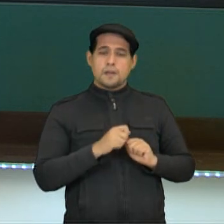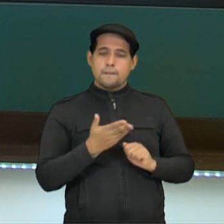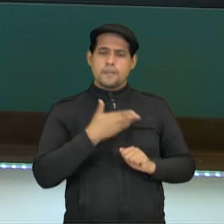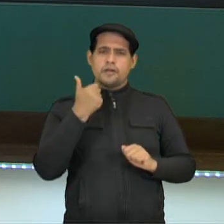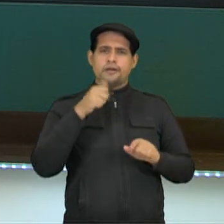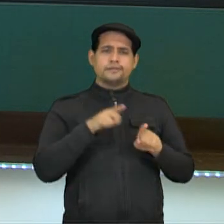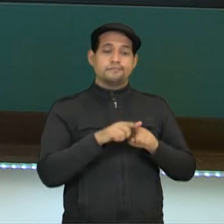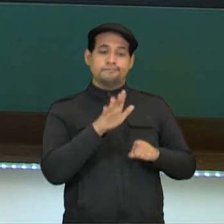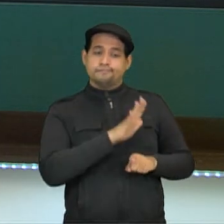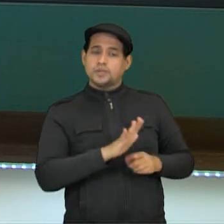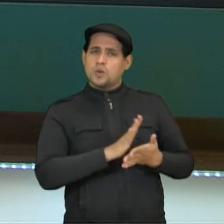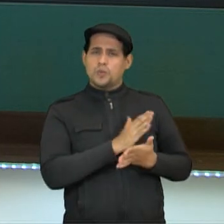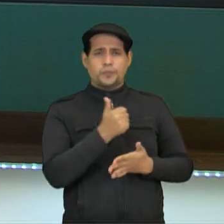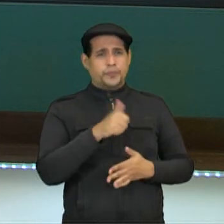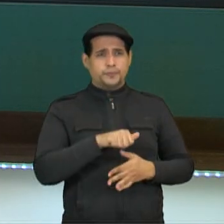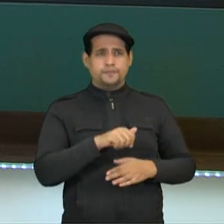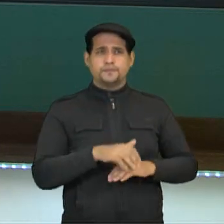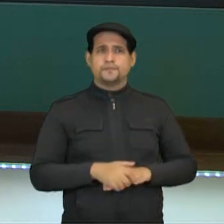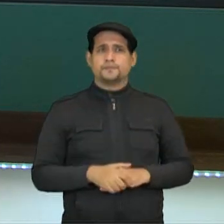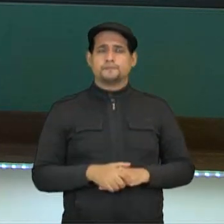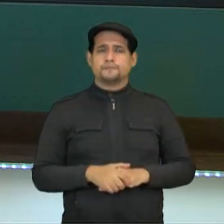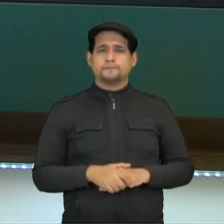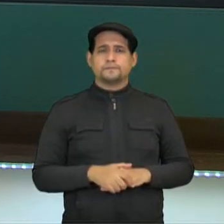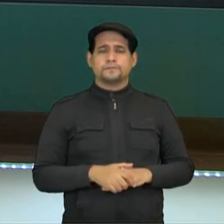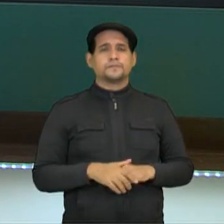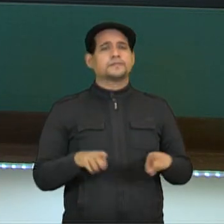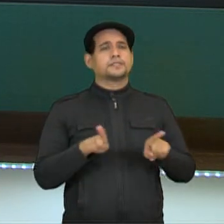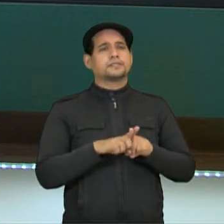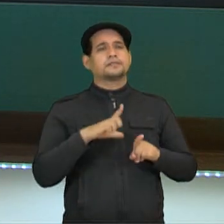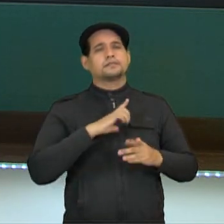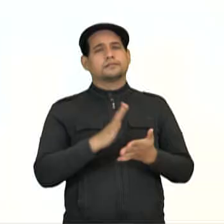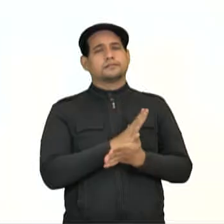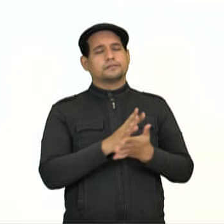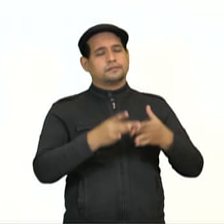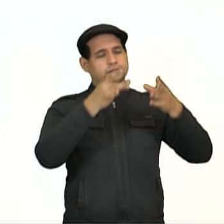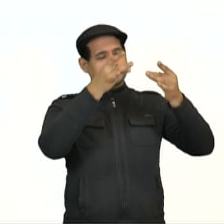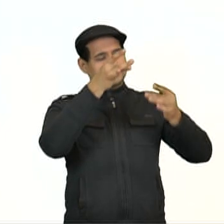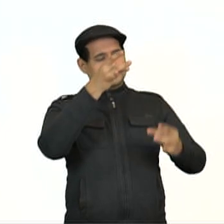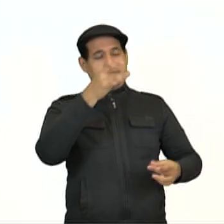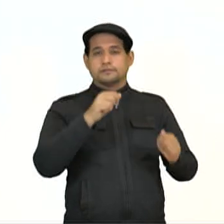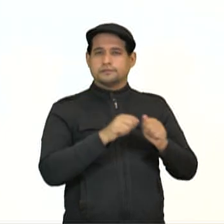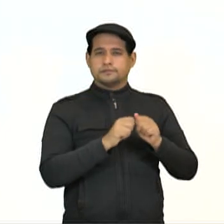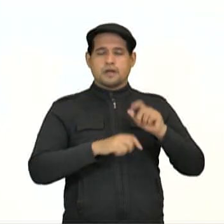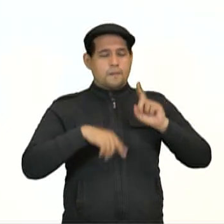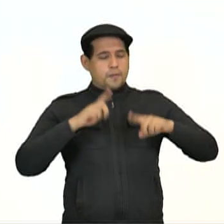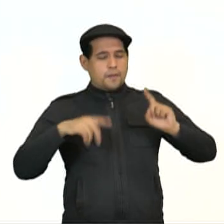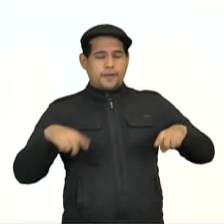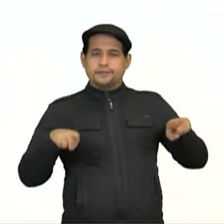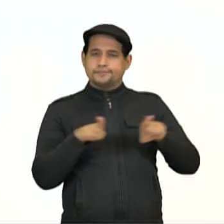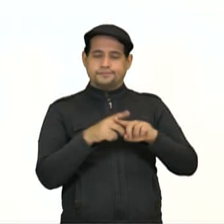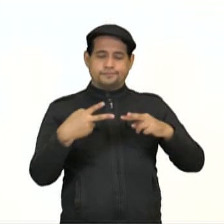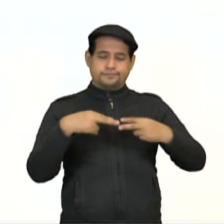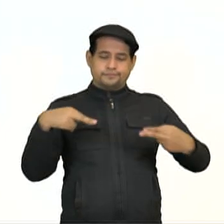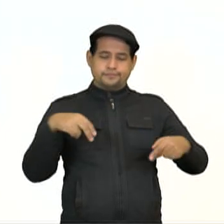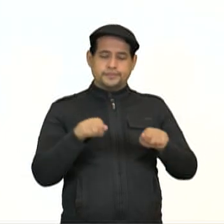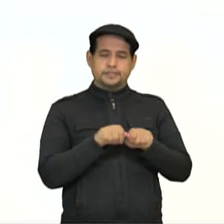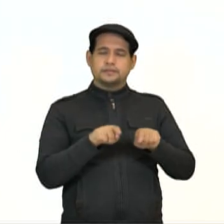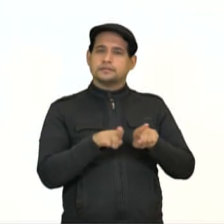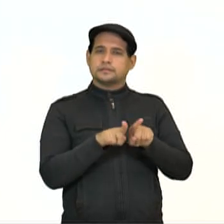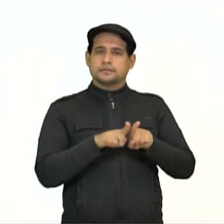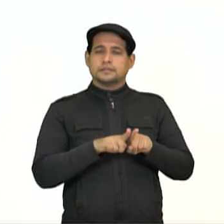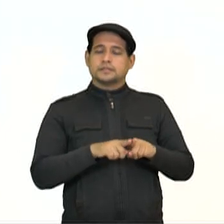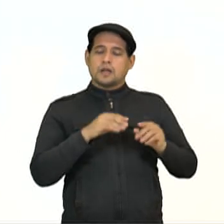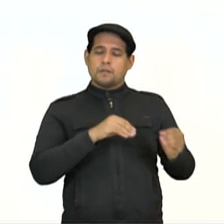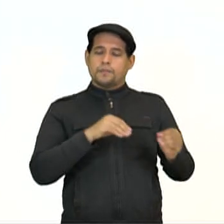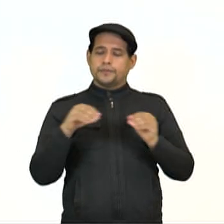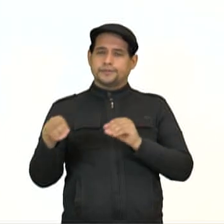ao meio do que outros. Existem alguns fatores que atuam sobre a variabilidade genética, como a